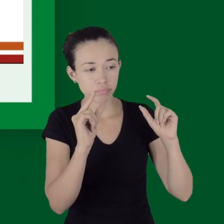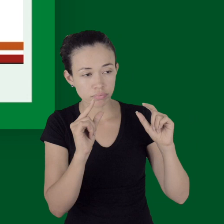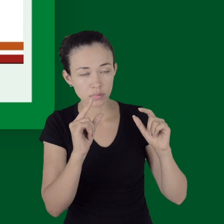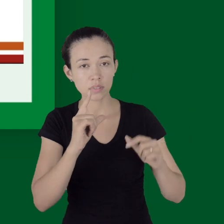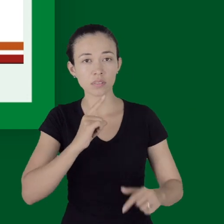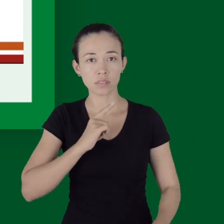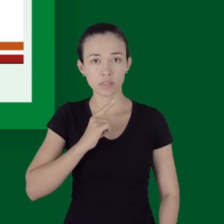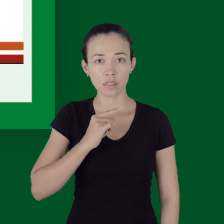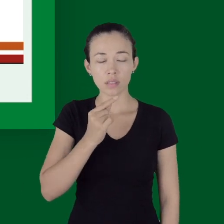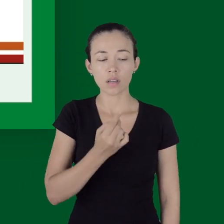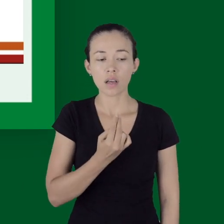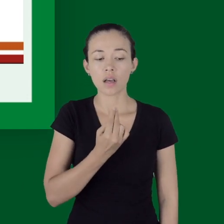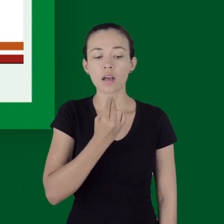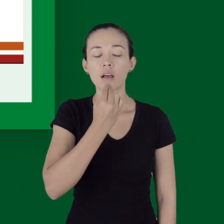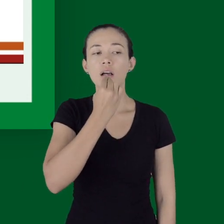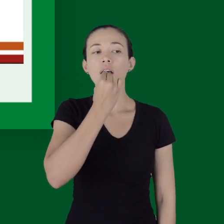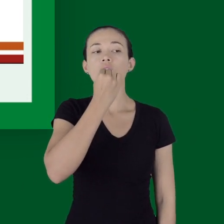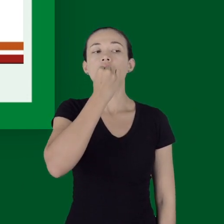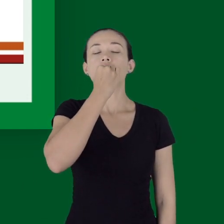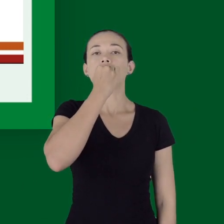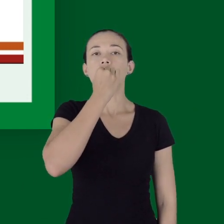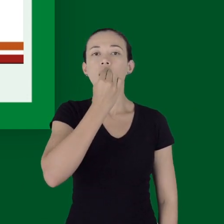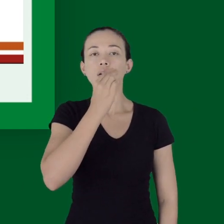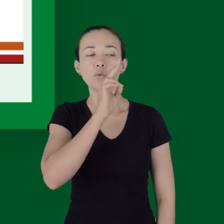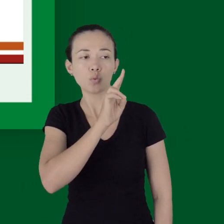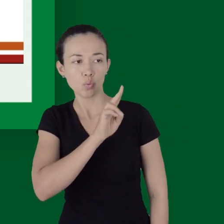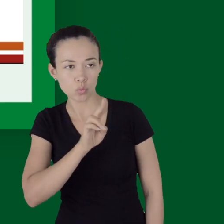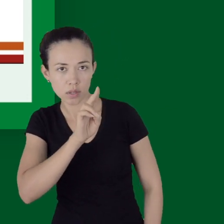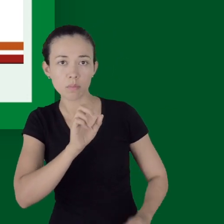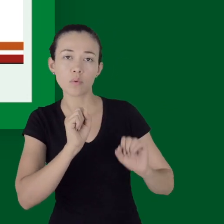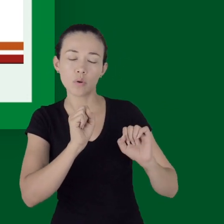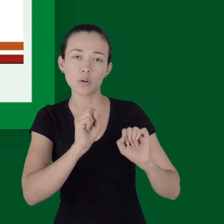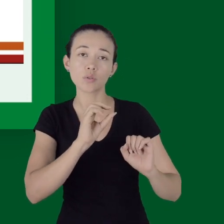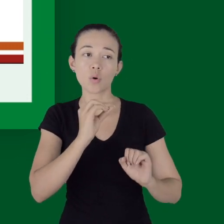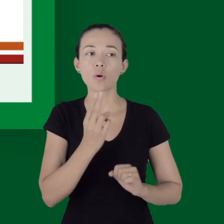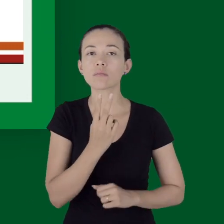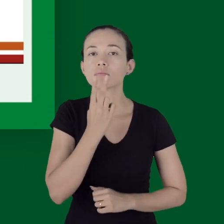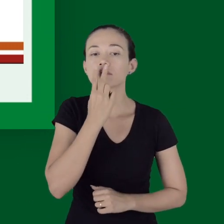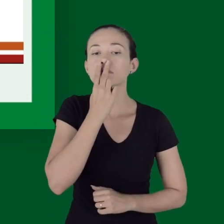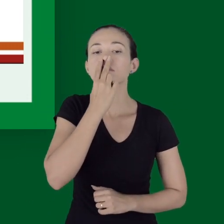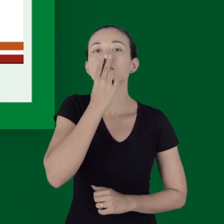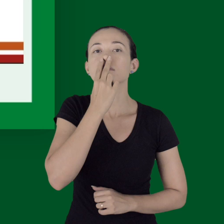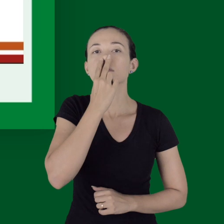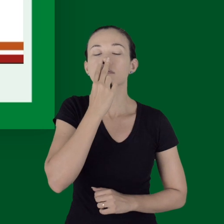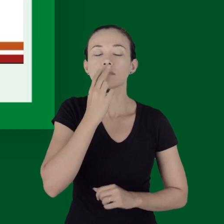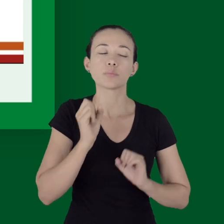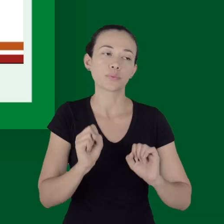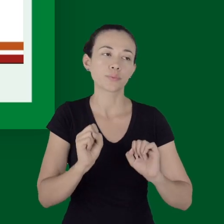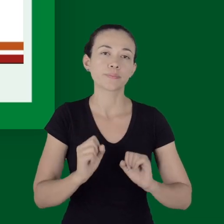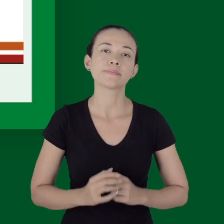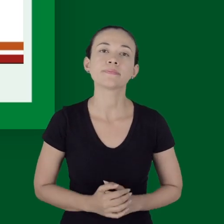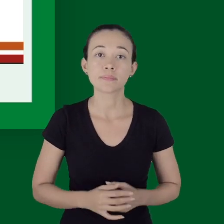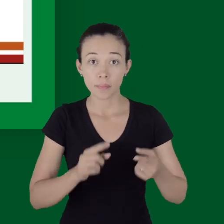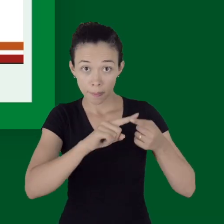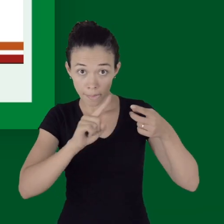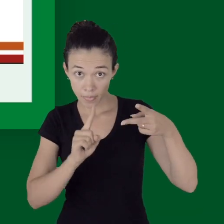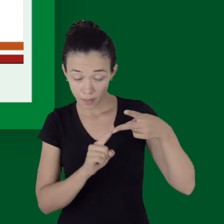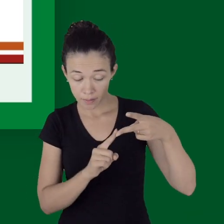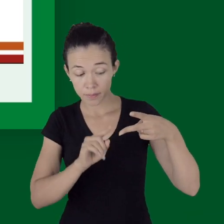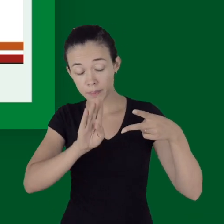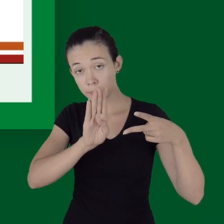se ele tiver ainda nível de consciência. No B, a gente vai ofertar o oxigênio suplementar se a saturação estiver abaixo